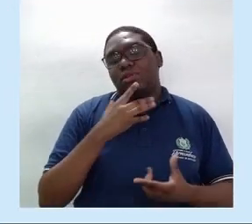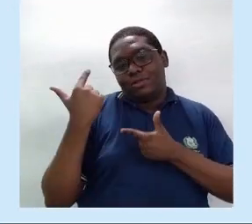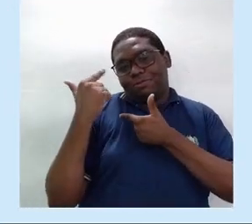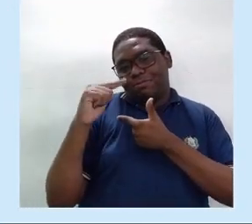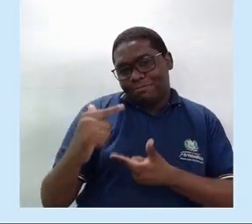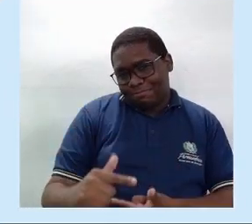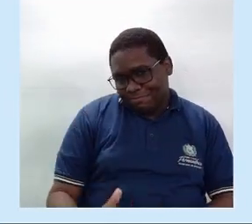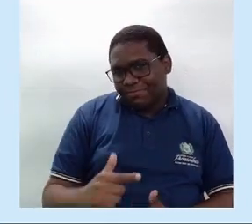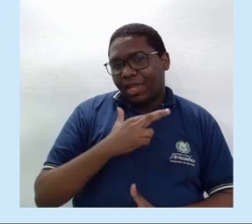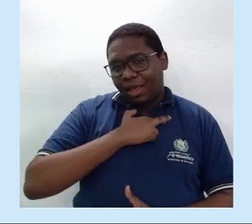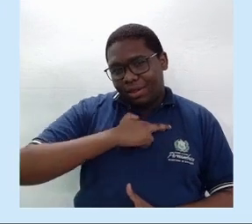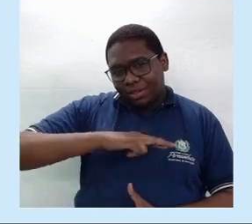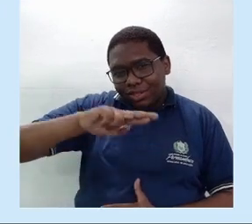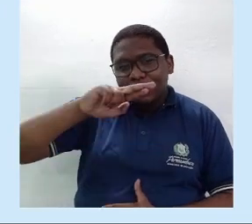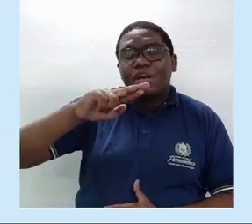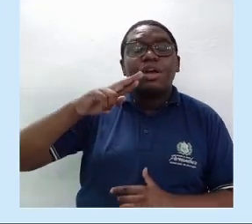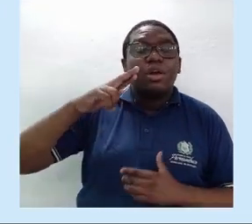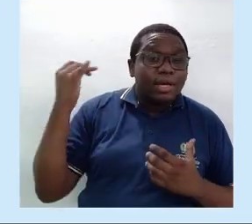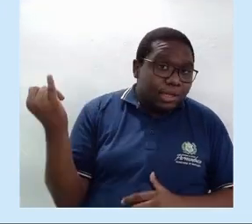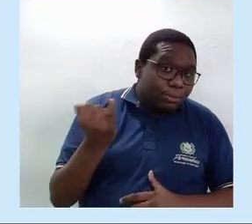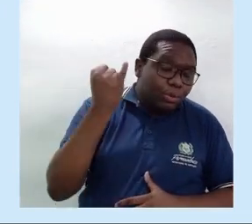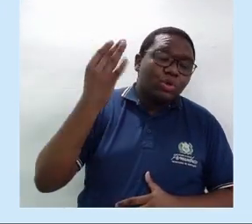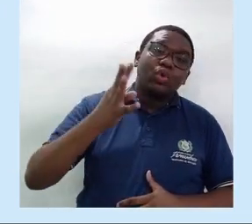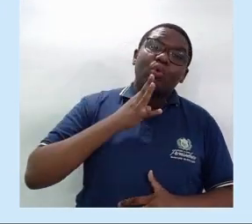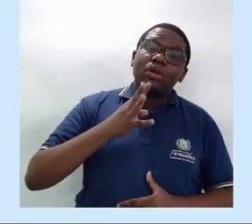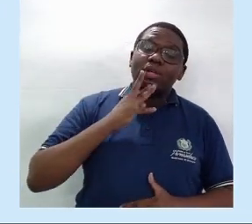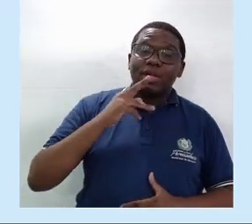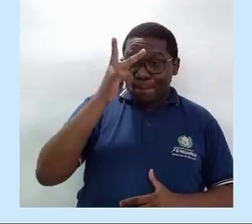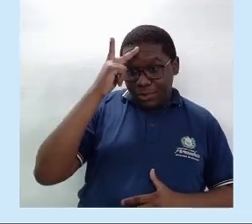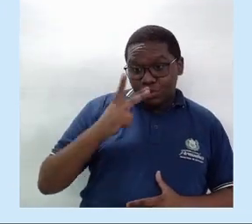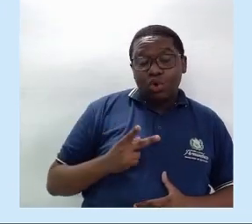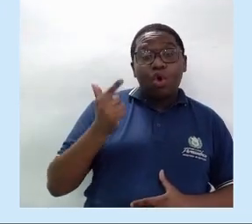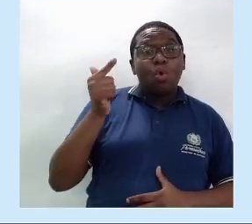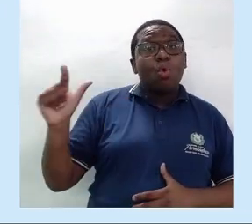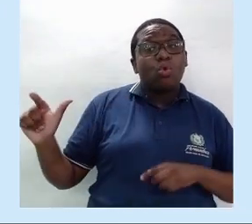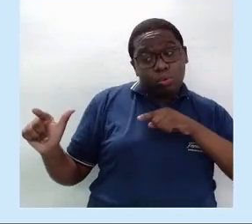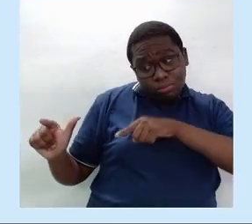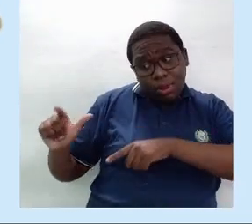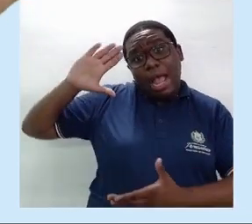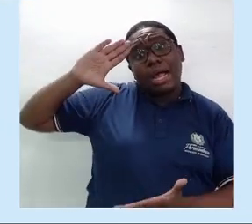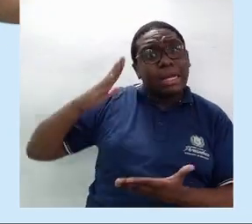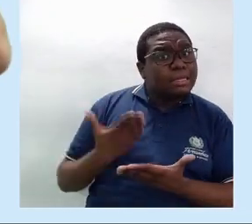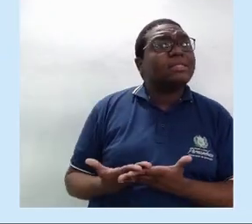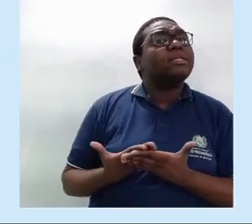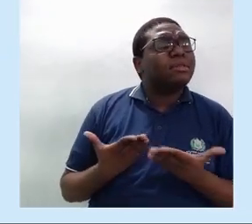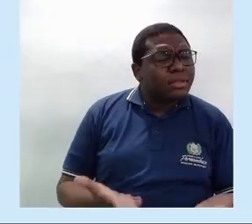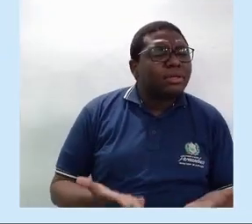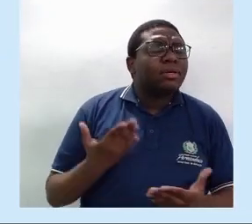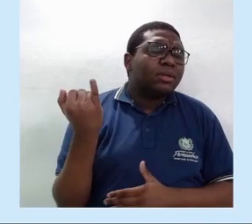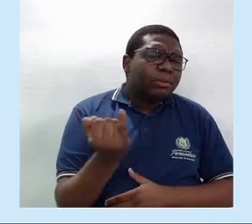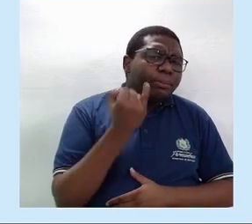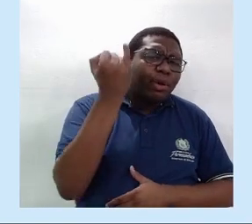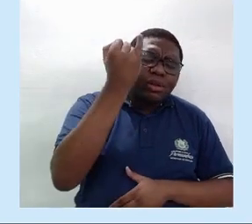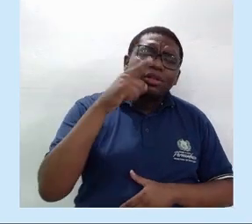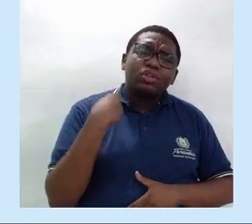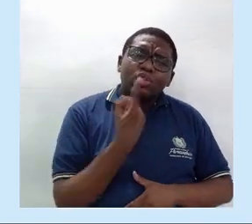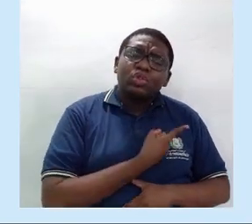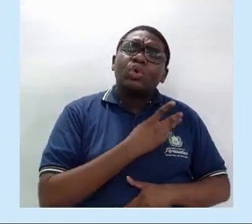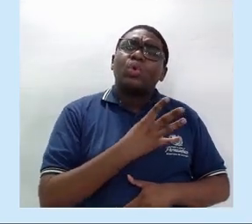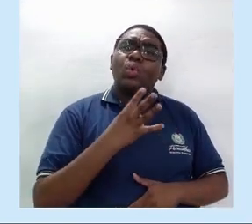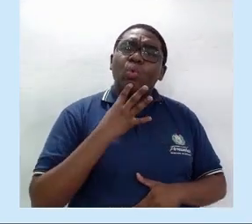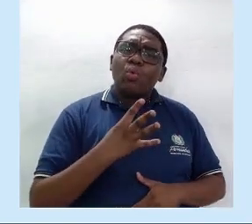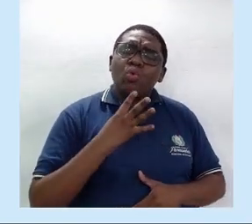como é importante conhecer aquilo em que o outro acredita, certo? Veja como é importante conhecer as